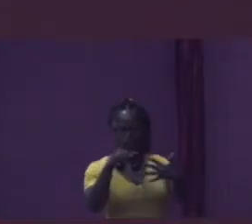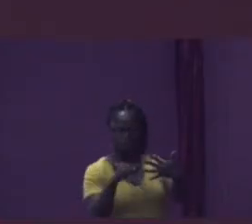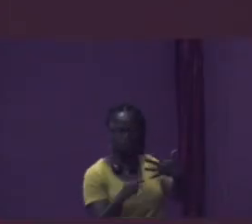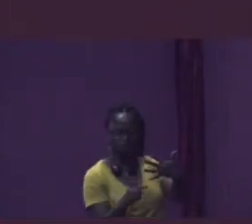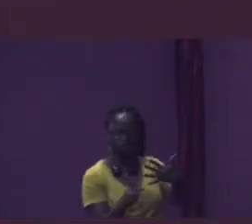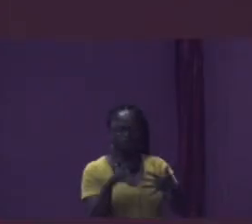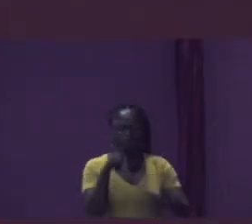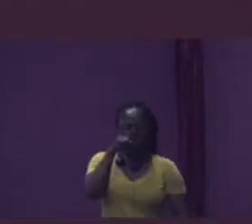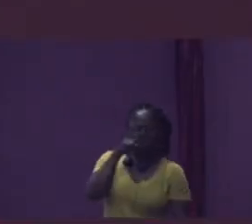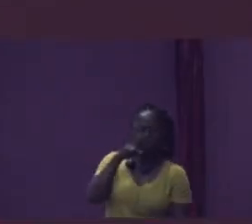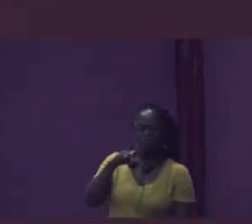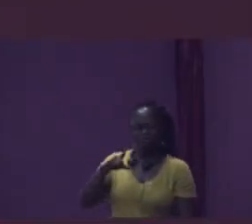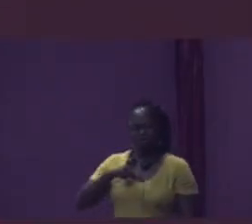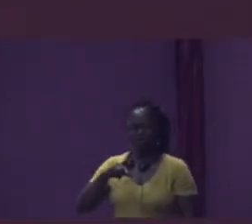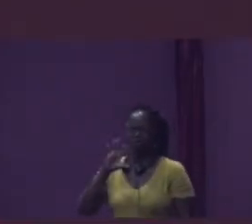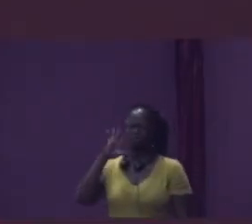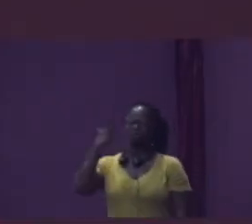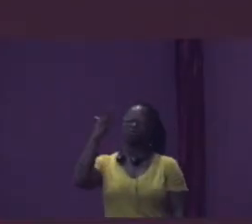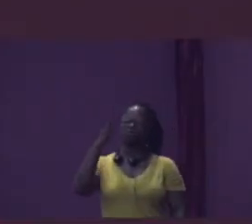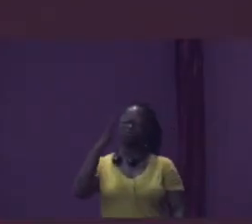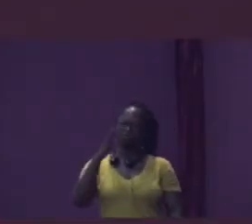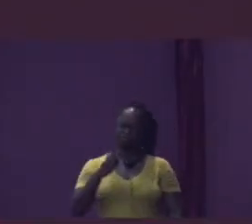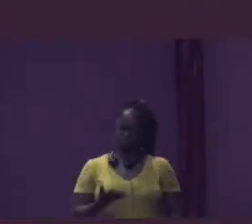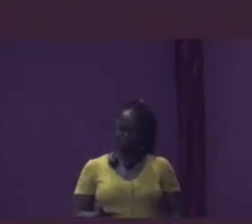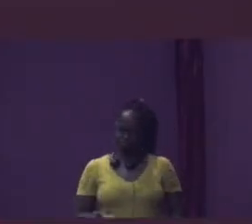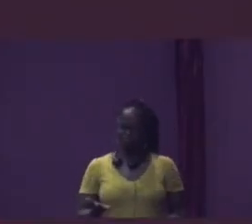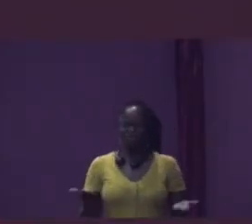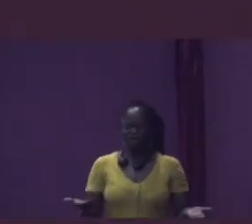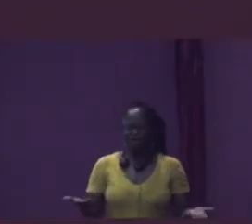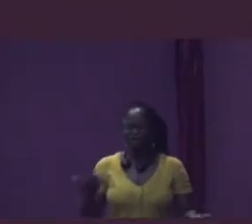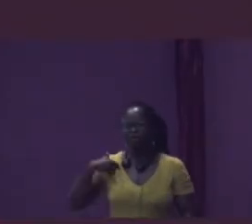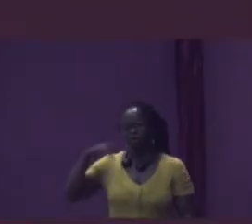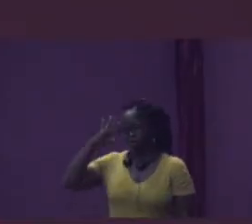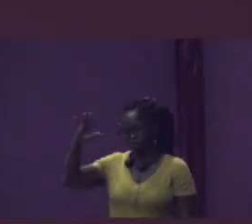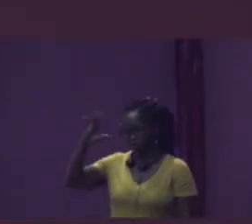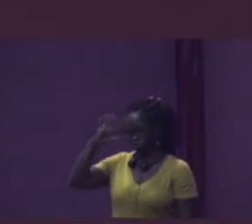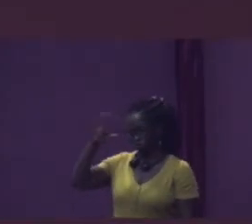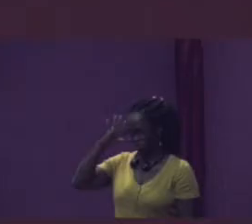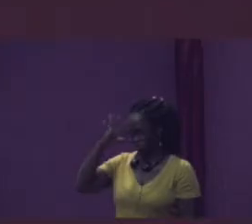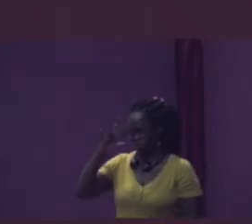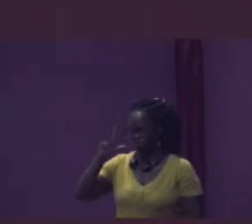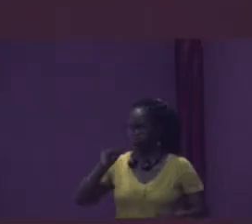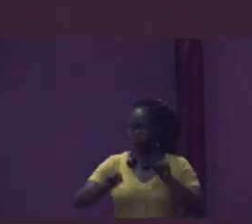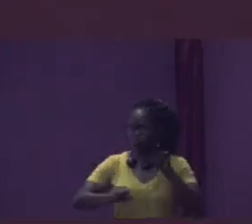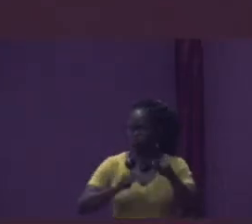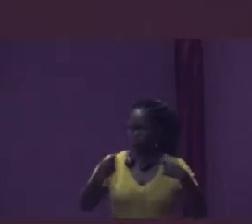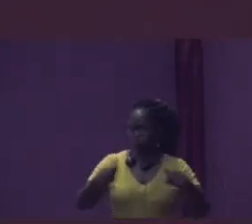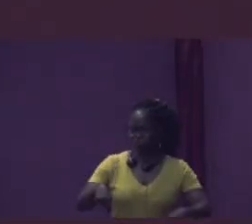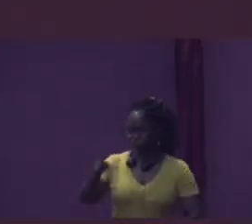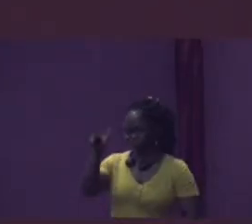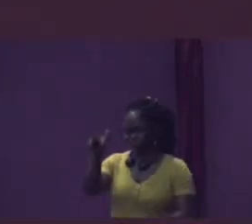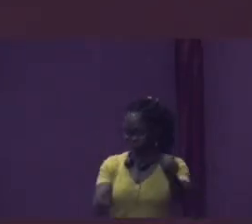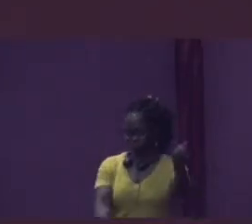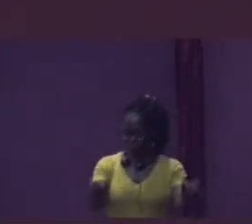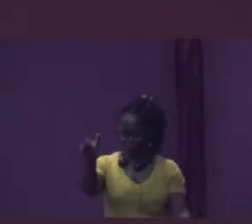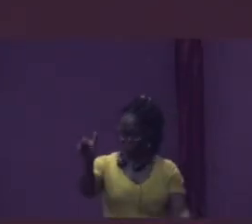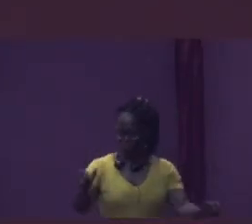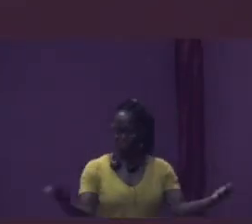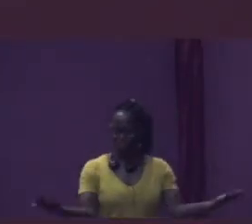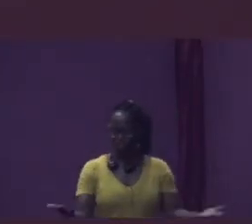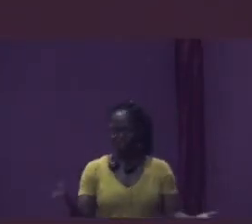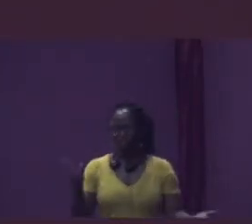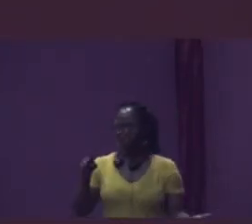dos riscos e nos resultados finais dessa equação. A lógica das necessidades ampliadas dos sujeitos abre margem